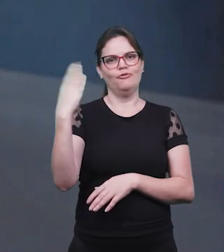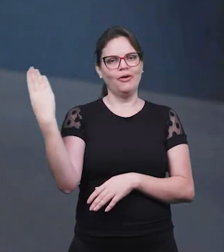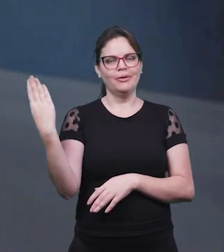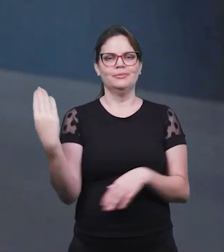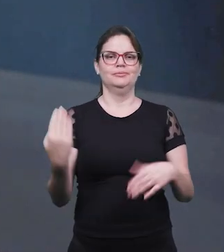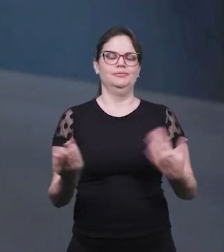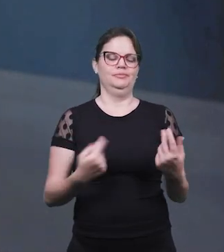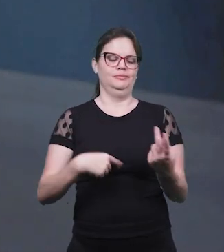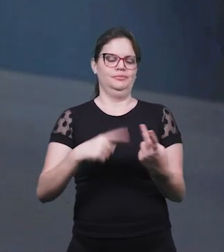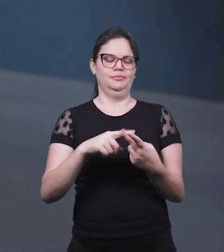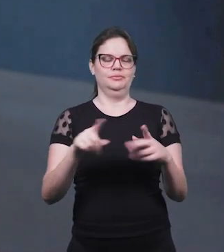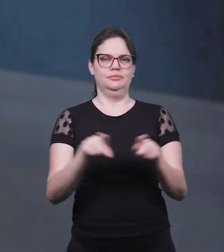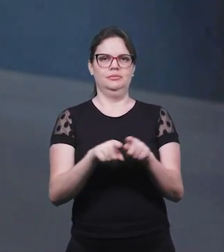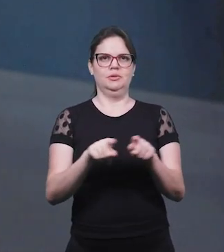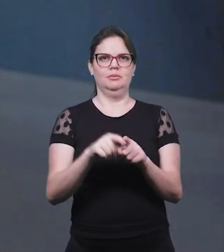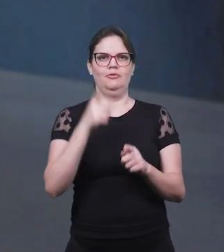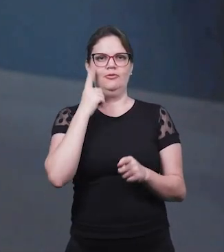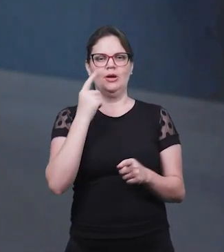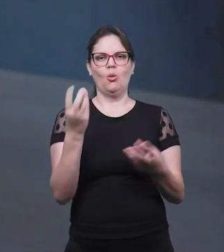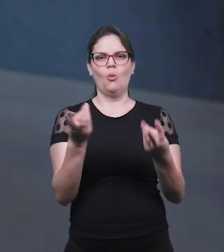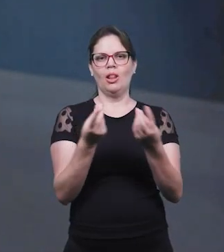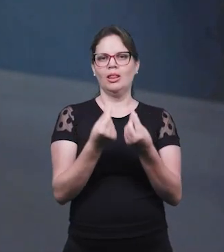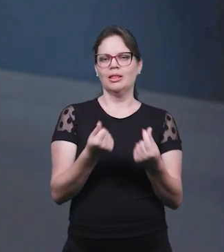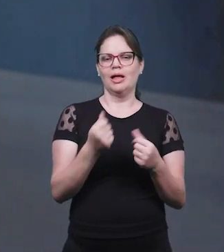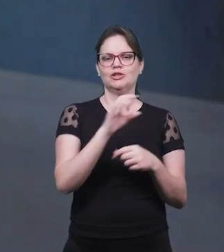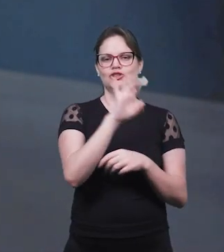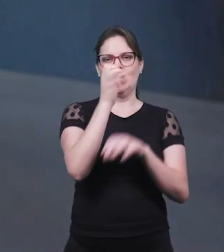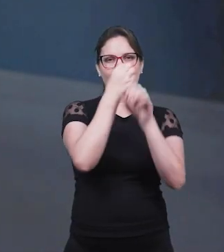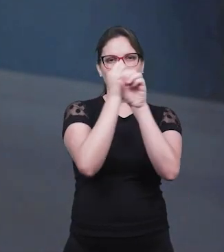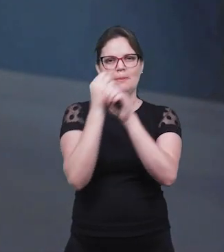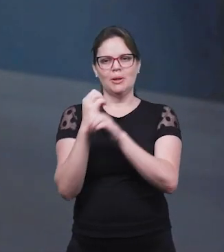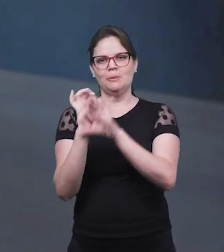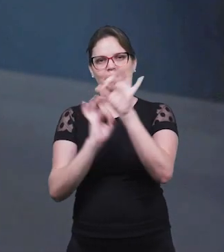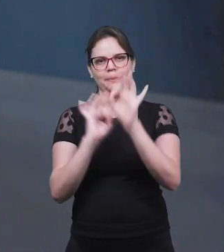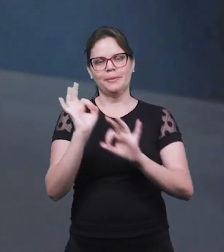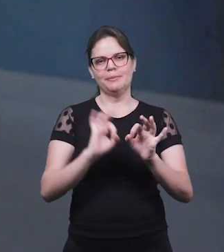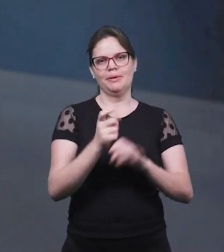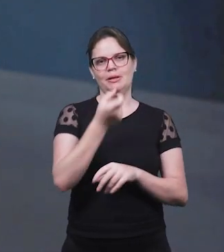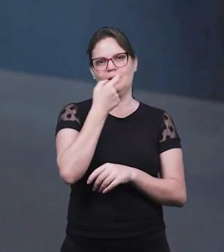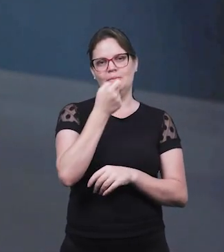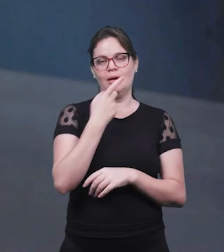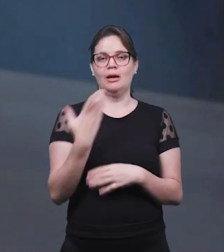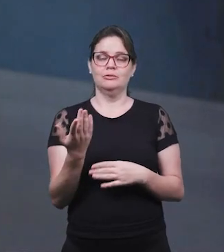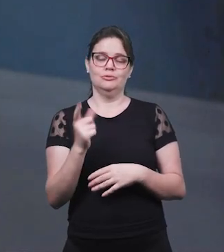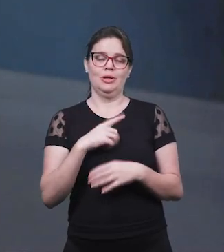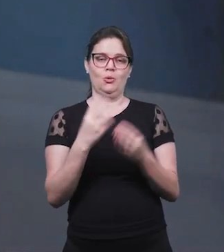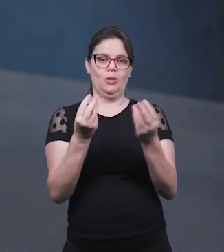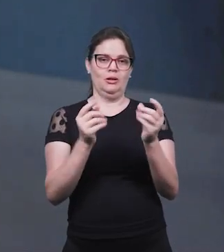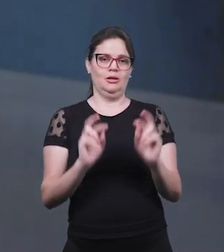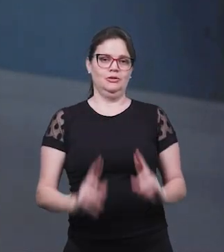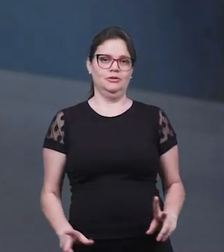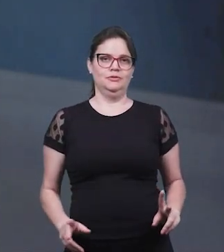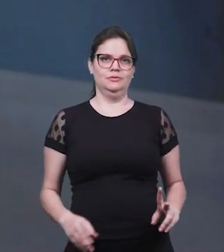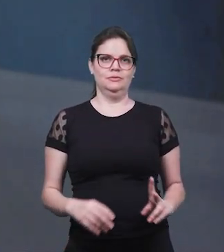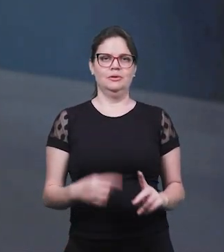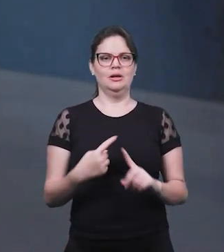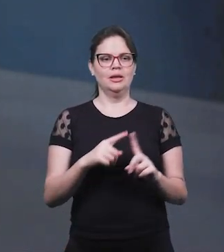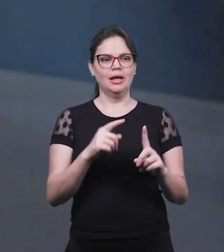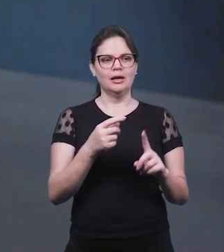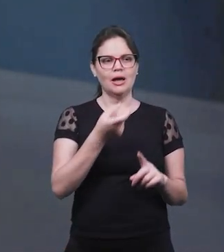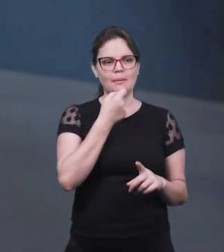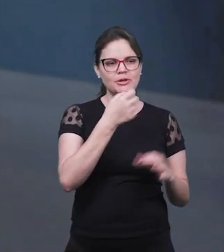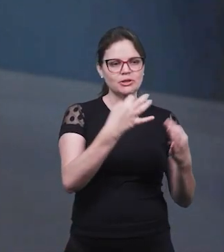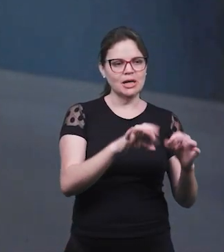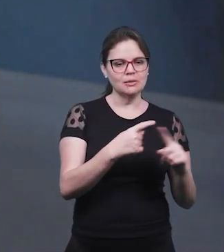tem também a questão de diferença da qualidade dos laboratórios. Tem medicamento que é o certo, mas